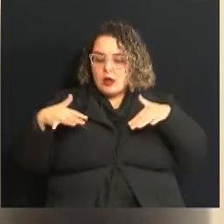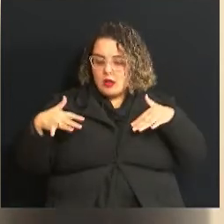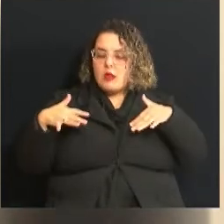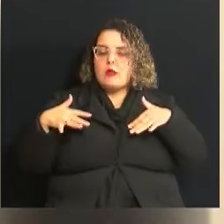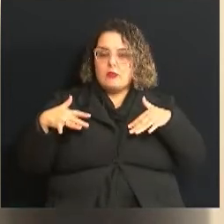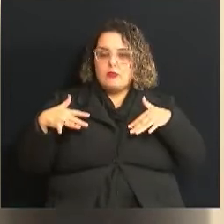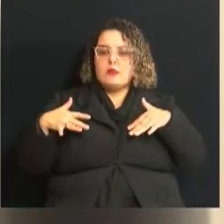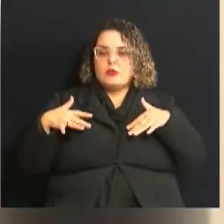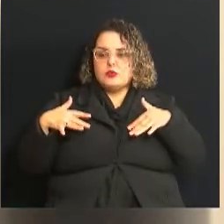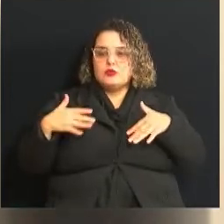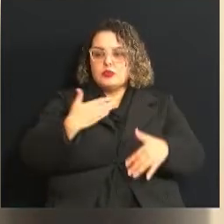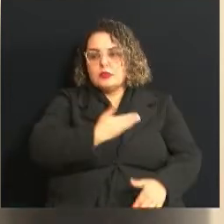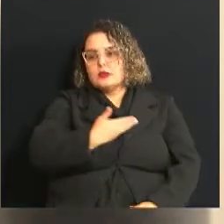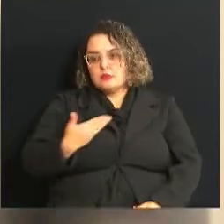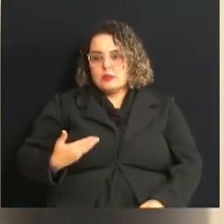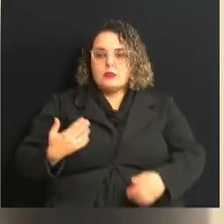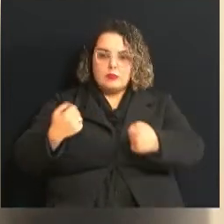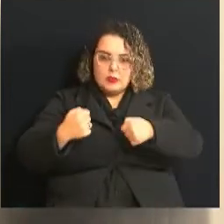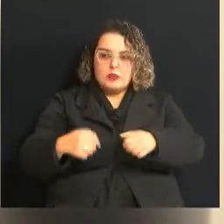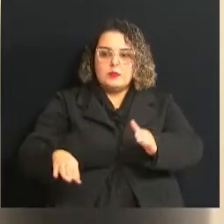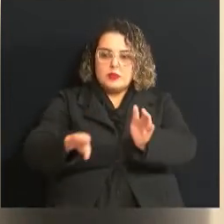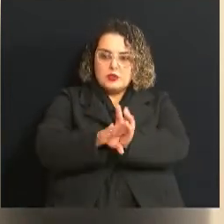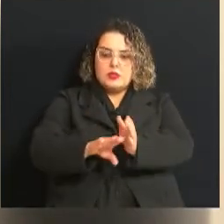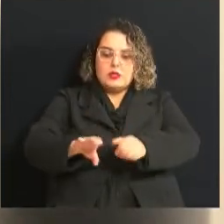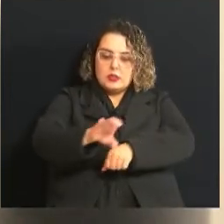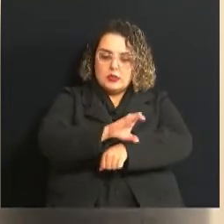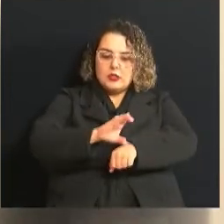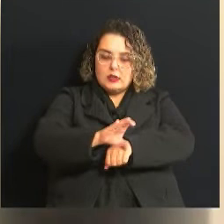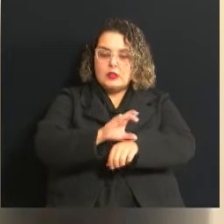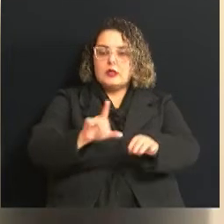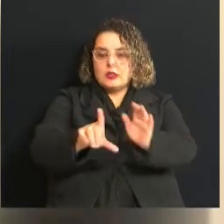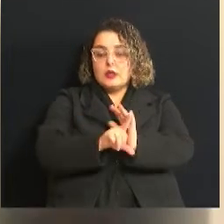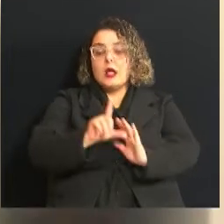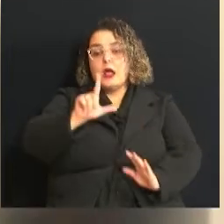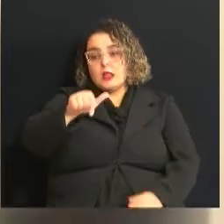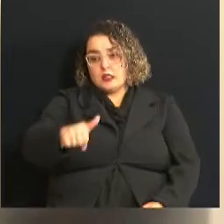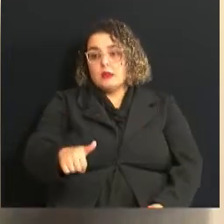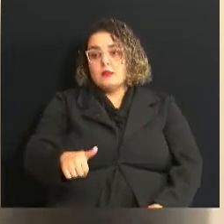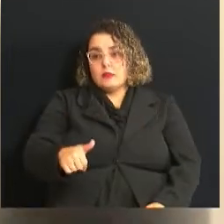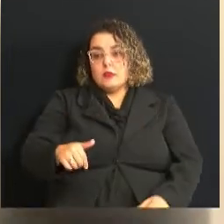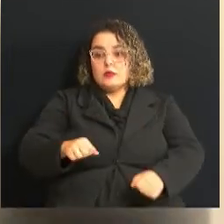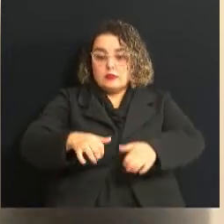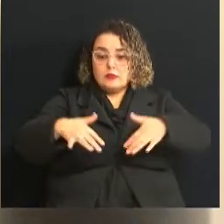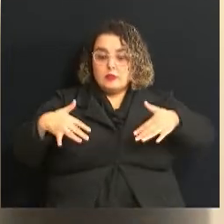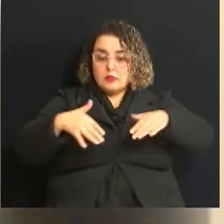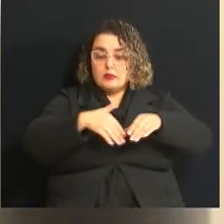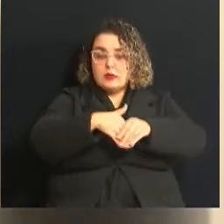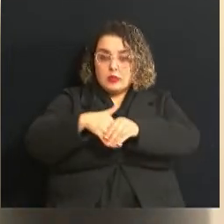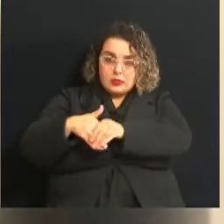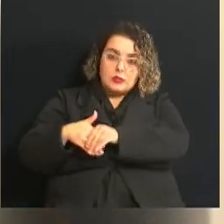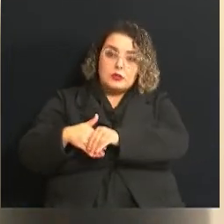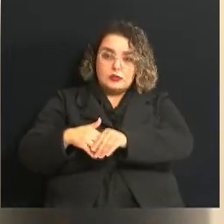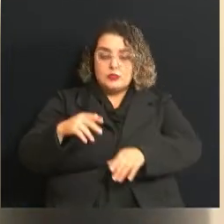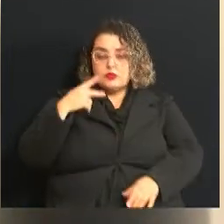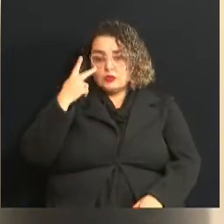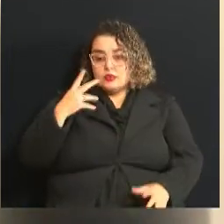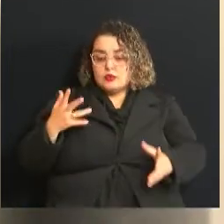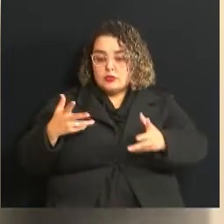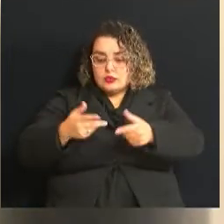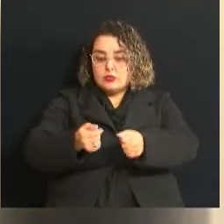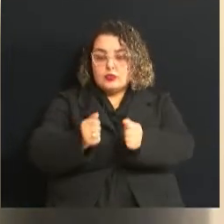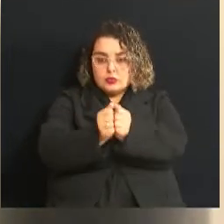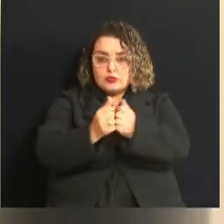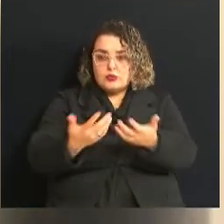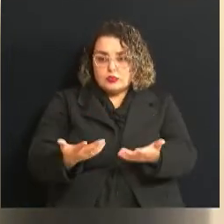processo que é necessário para que ela chegue até aqui, e depois disso agora ela vai a plenário para a votação dos vereadores, para apreciação